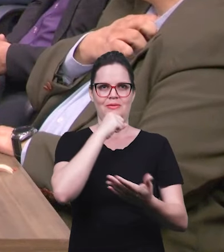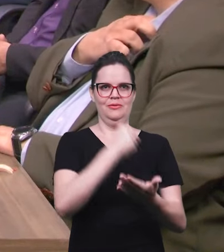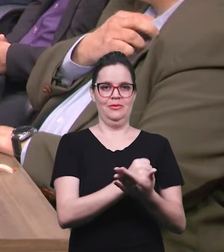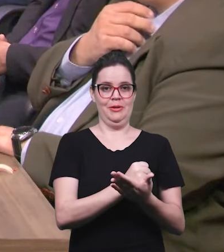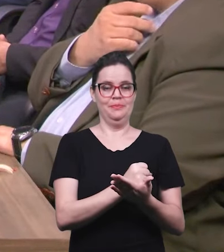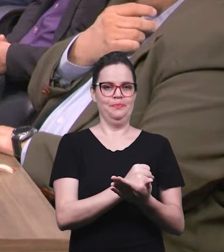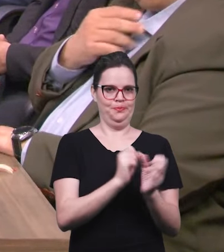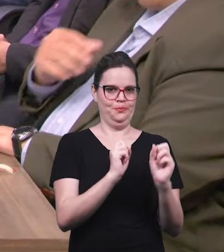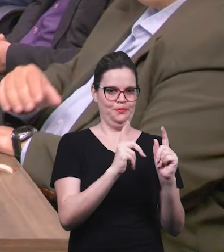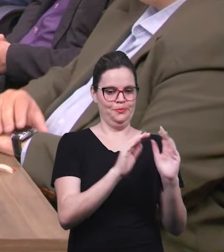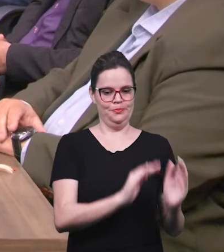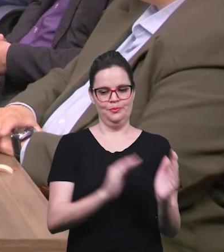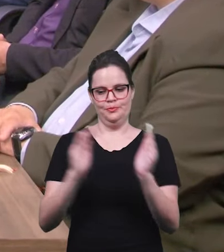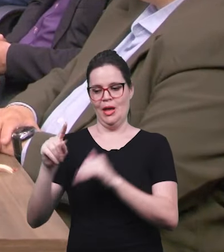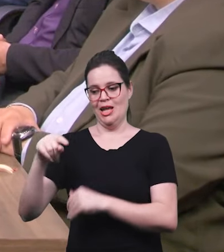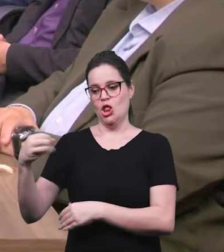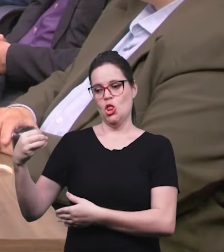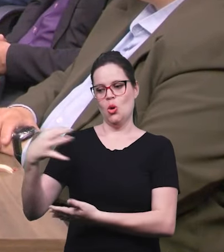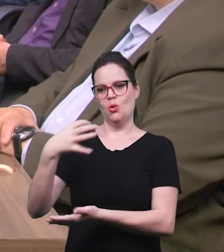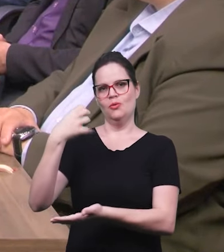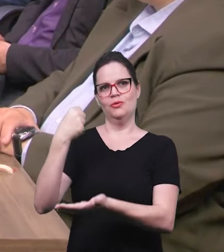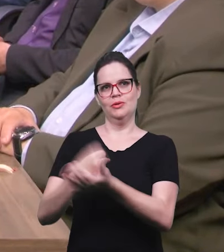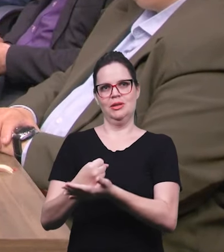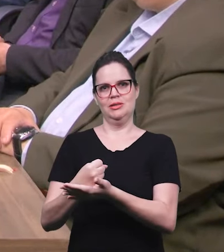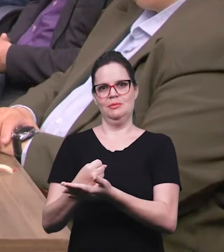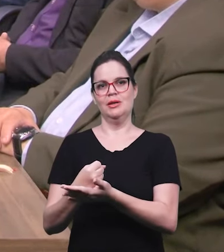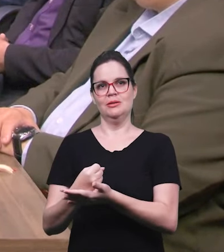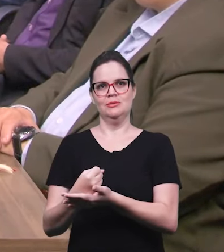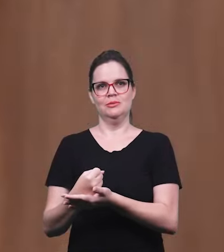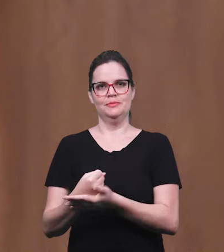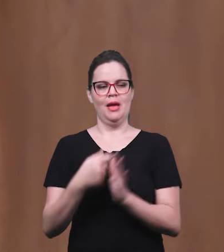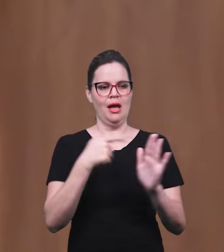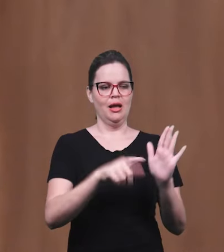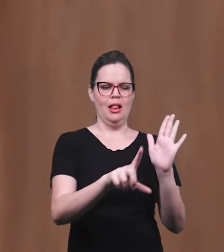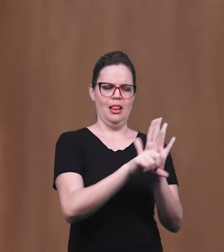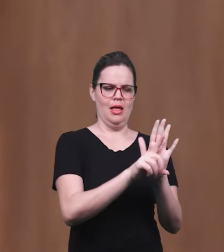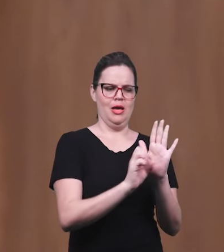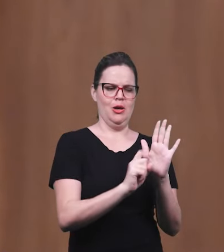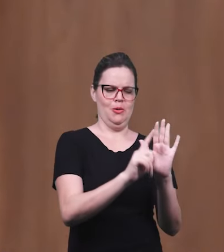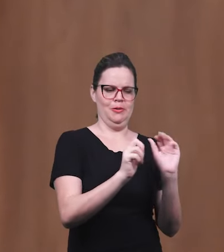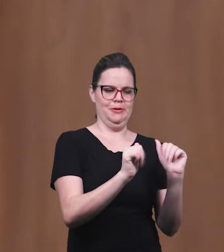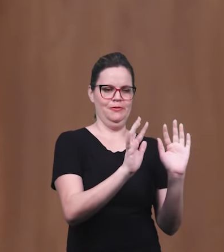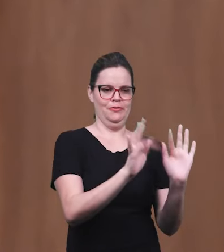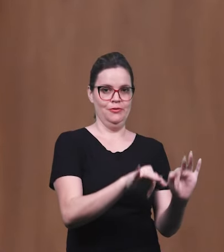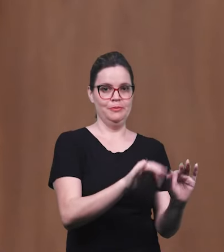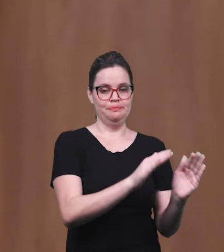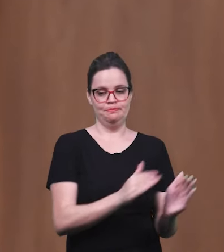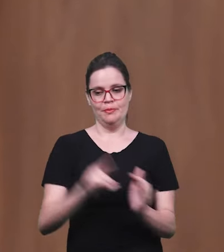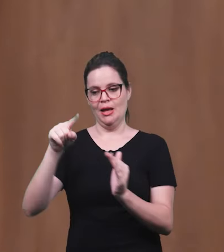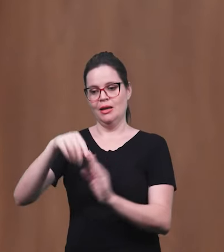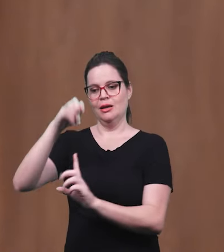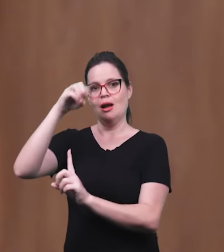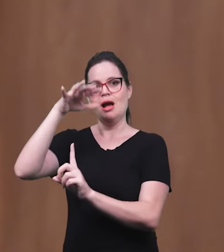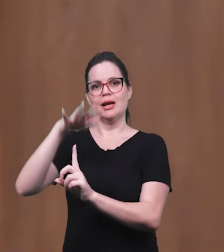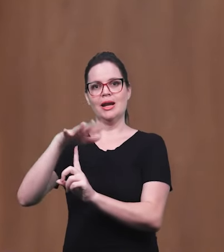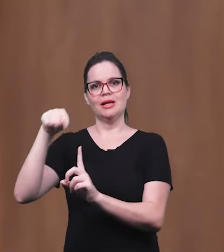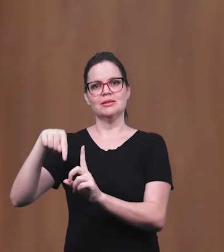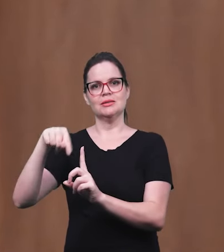vem para o Novo Testamento, né, a gente deixa a lei, vai para a graça. E a graça, a quem atua ali, é a